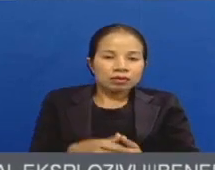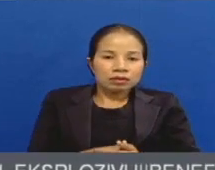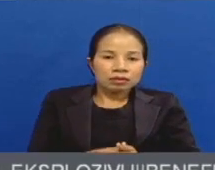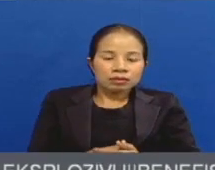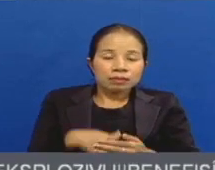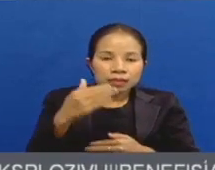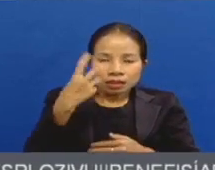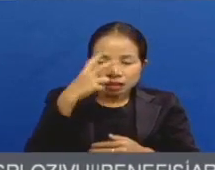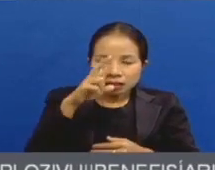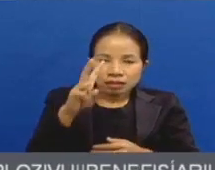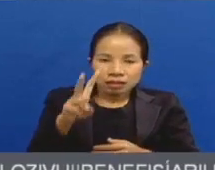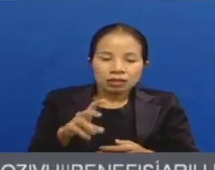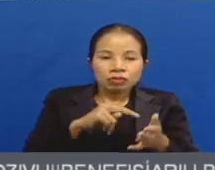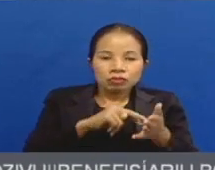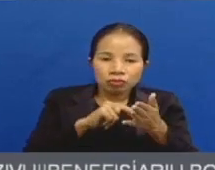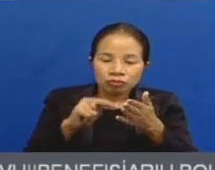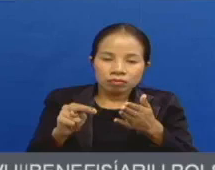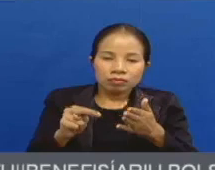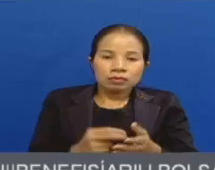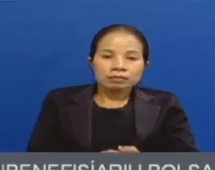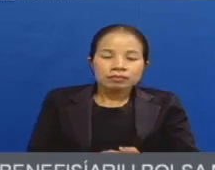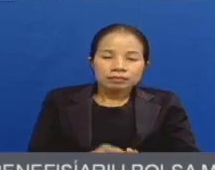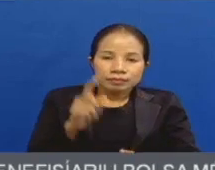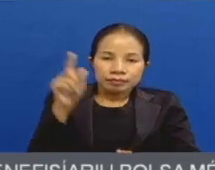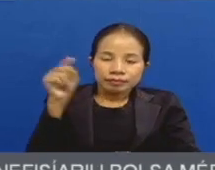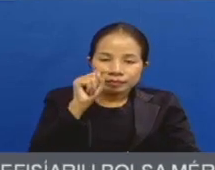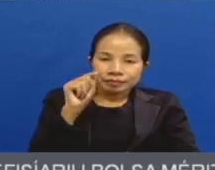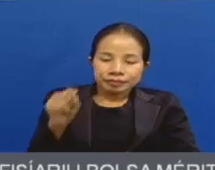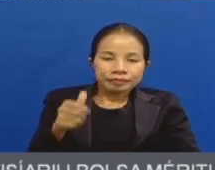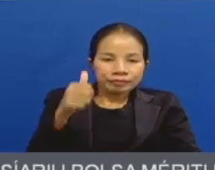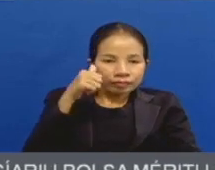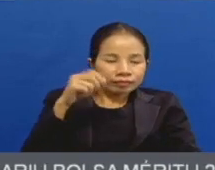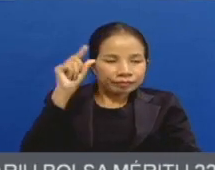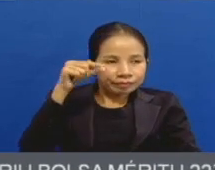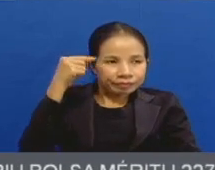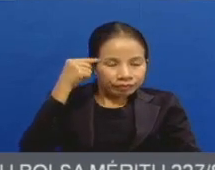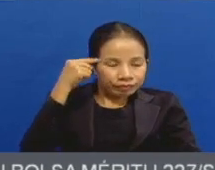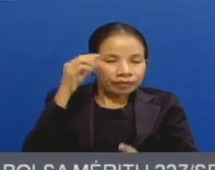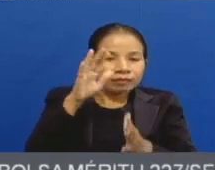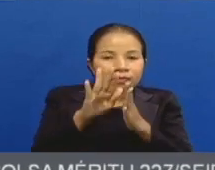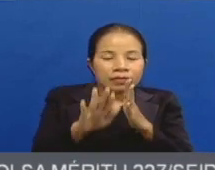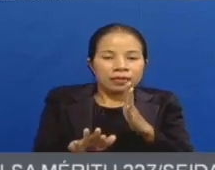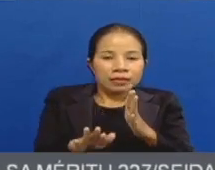e tare kata número percentagem feto nia ia governo